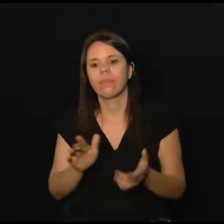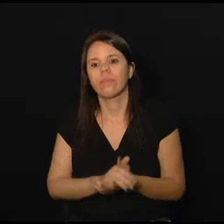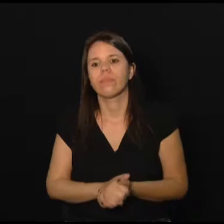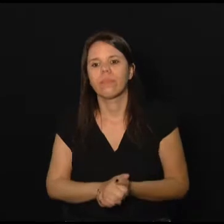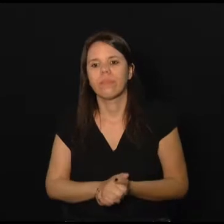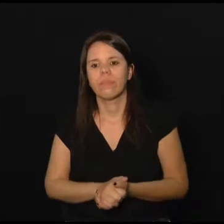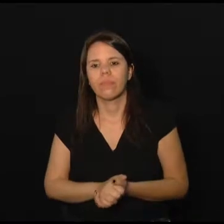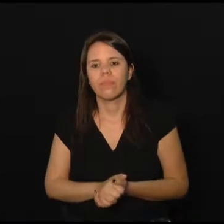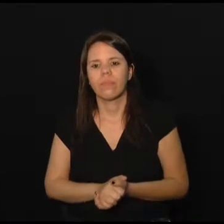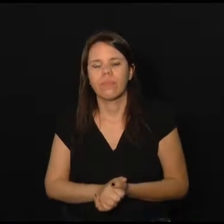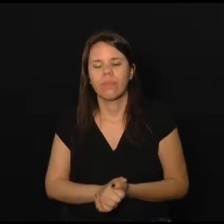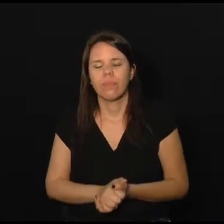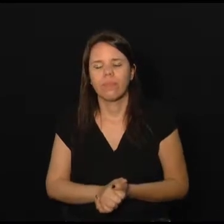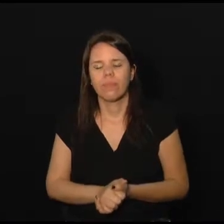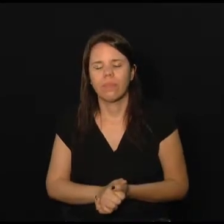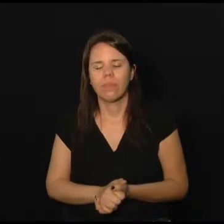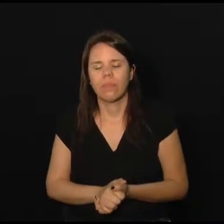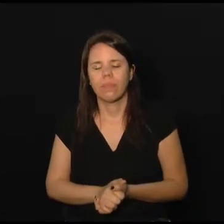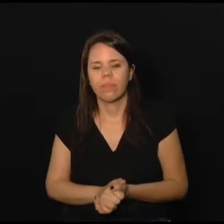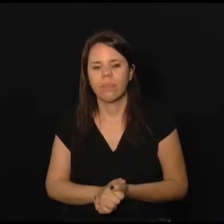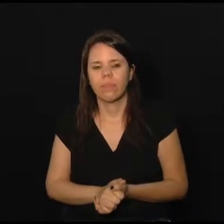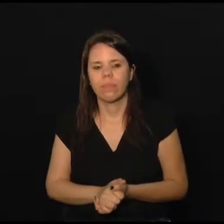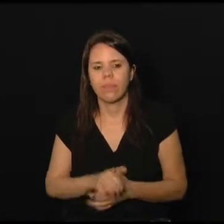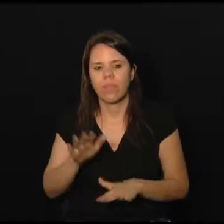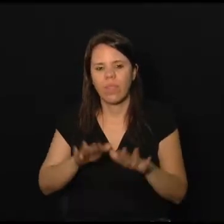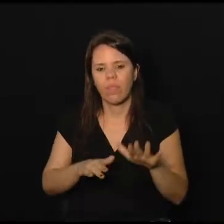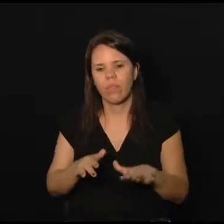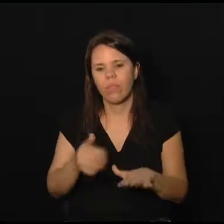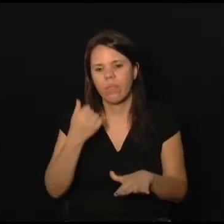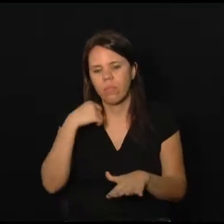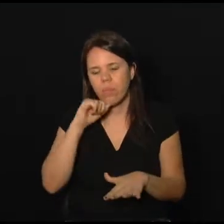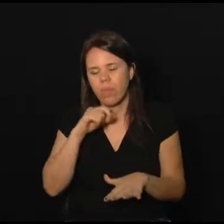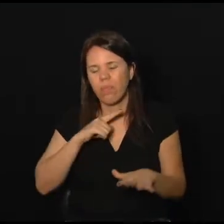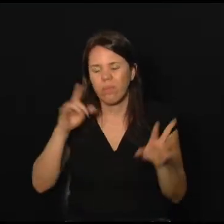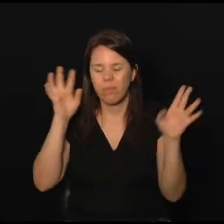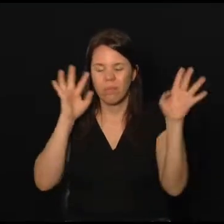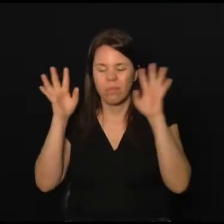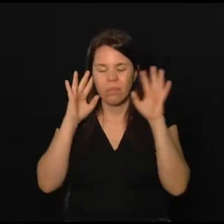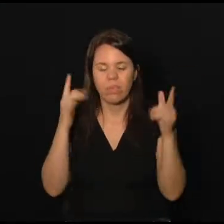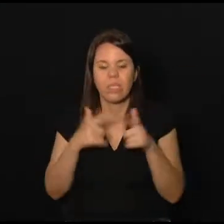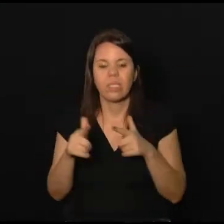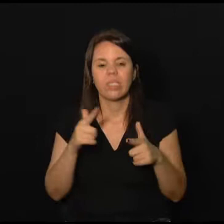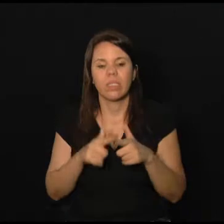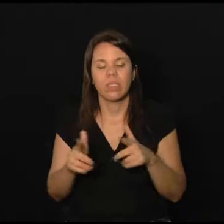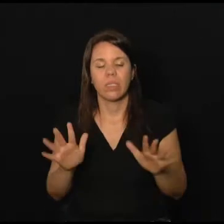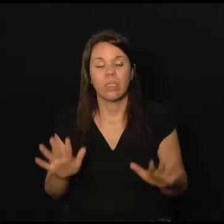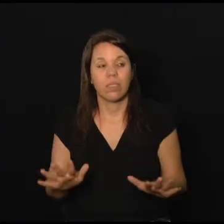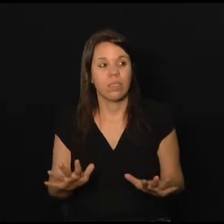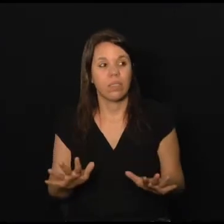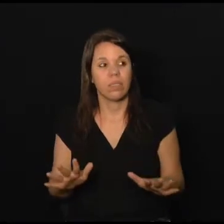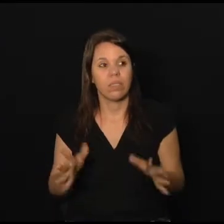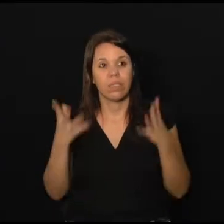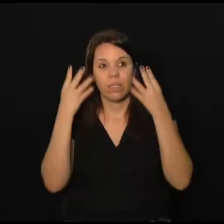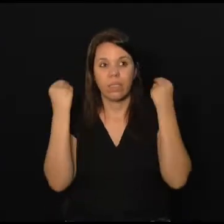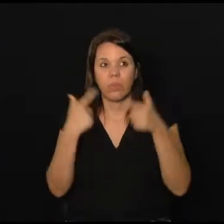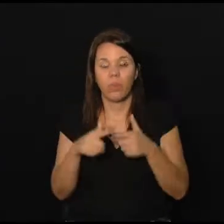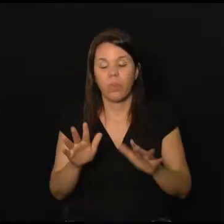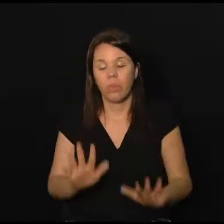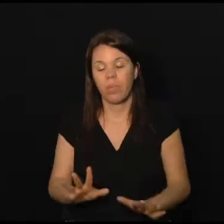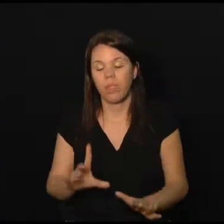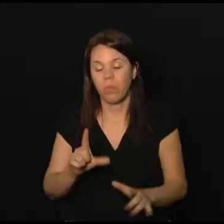para tentar espairecer, vamos dizer assim, sair um pouco dessa problemática. Então, assim, a coisa